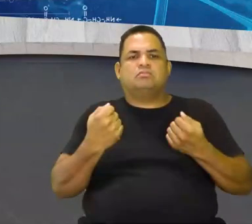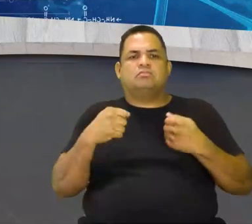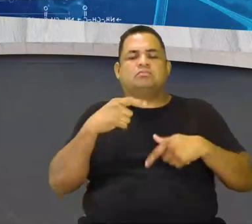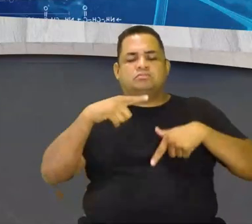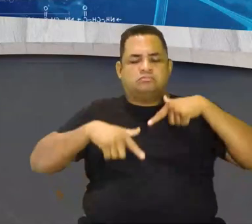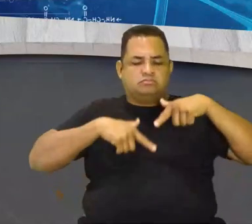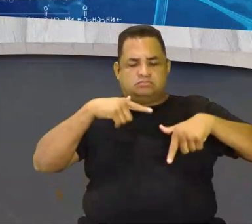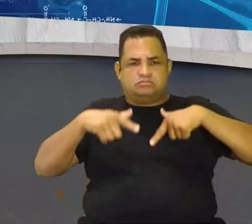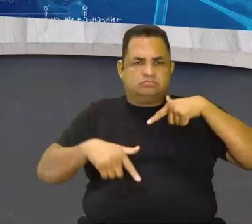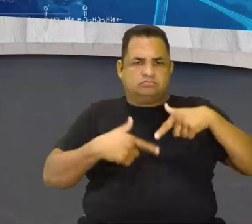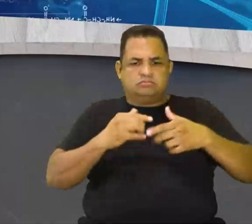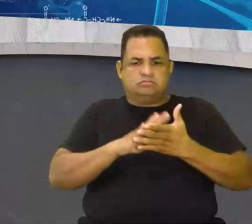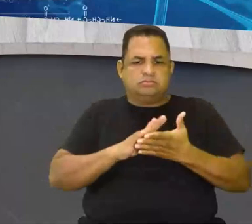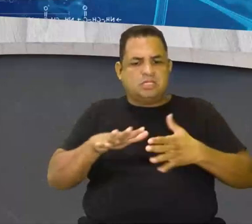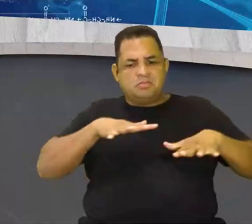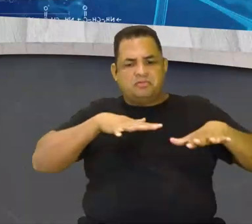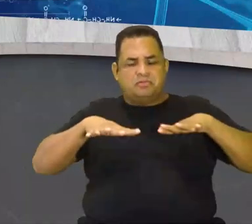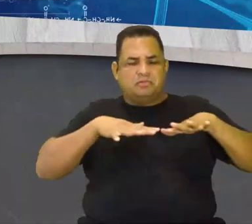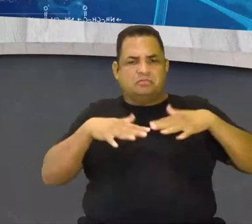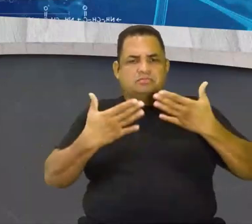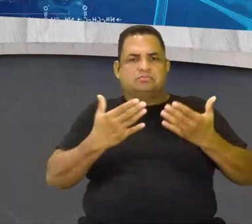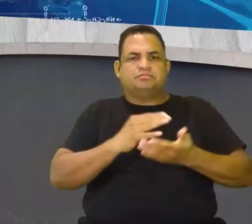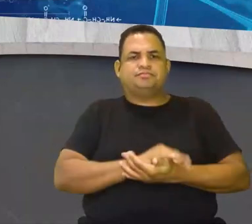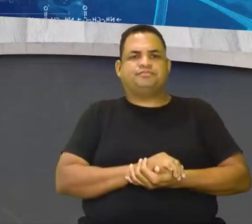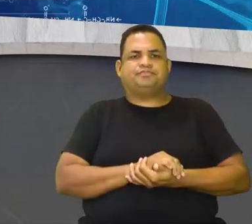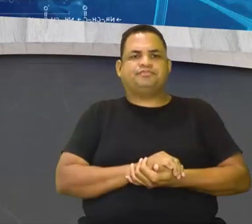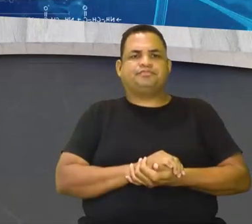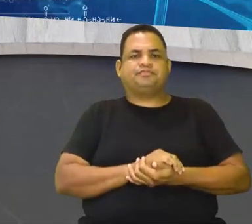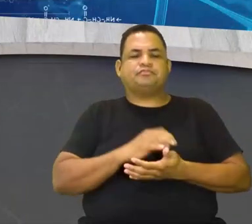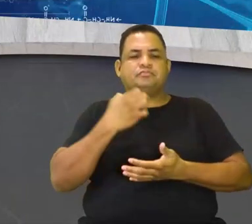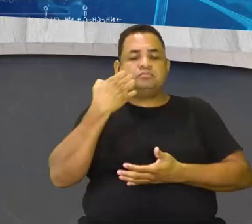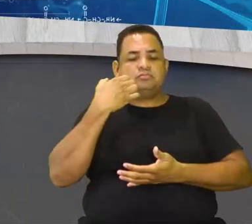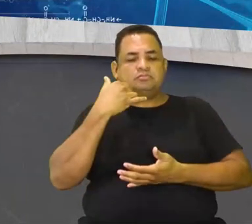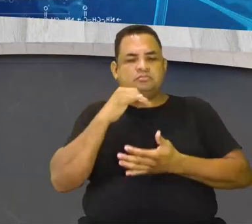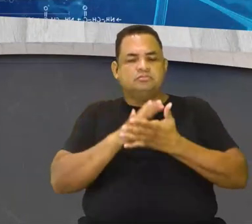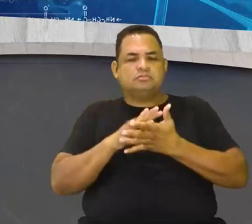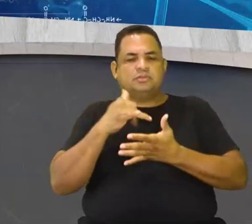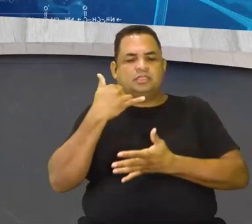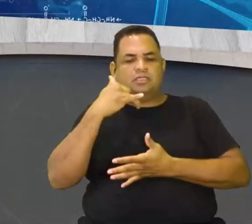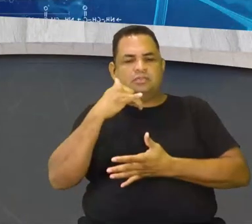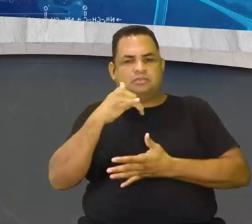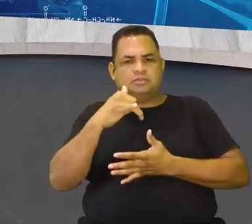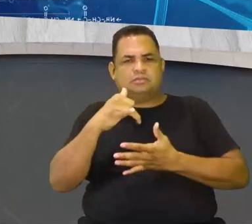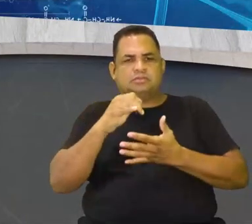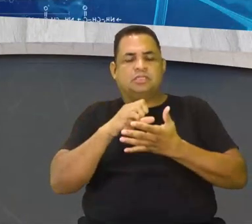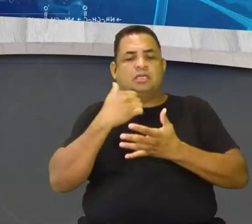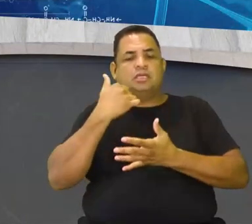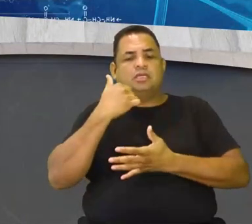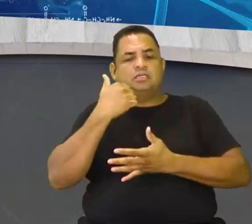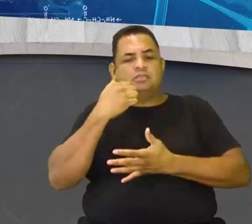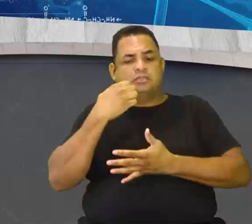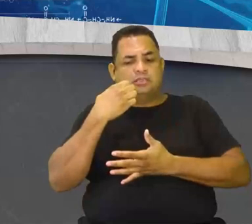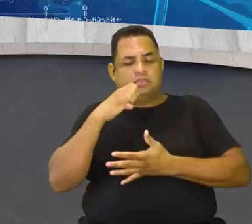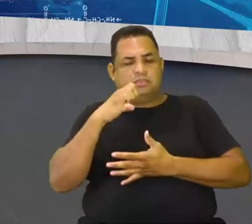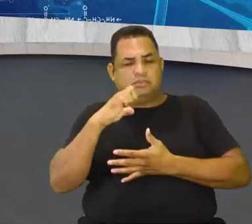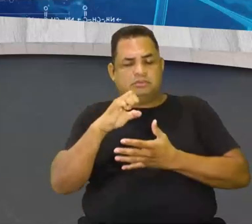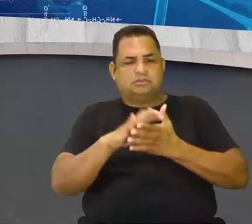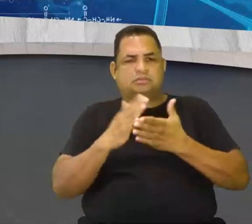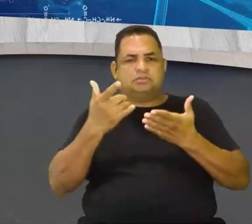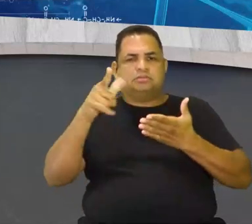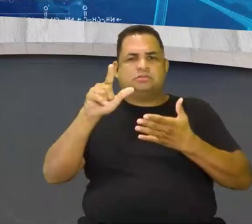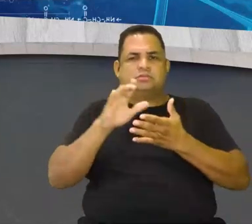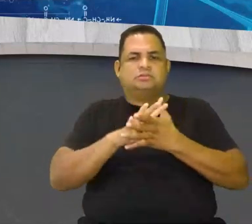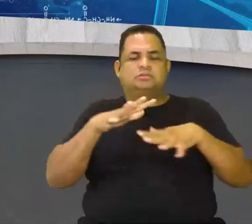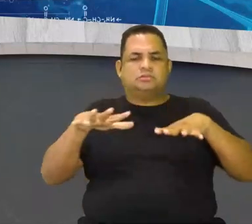para trabalhar, para nos movimentar e etc. Então, a energia que é gerada para que eu tenha condição de trabalhar,